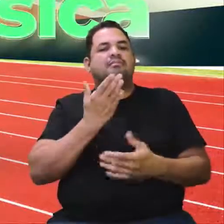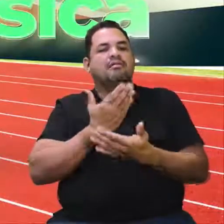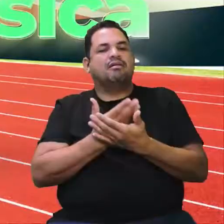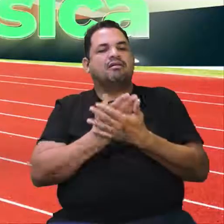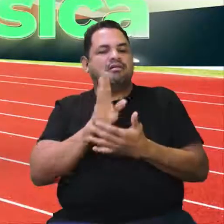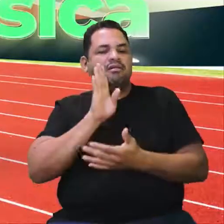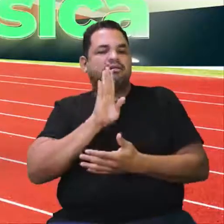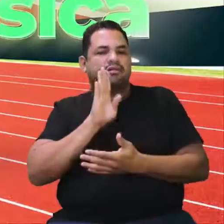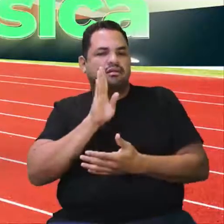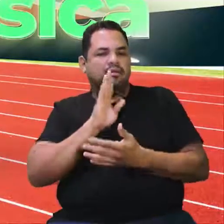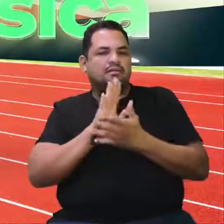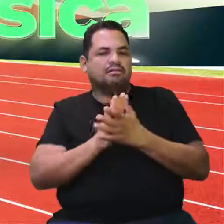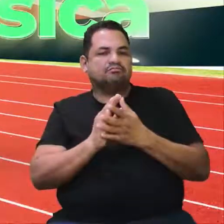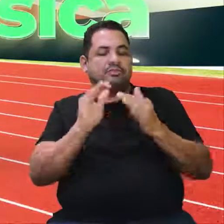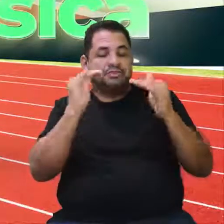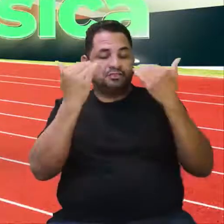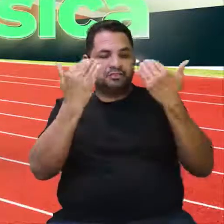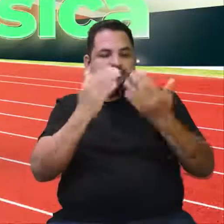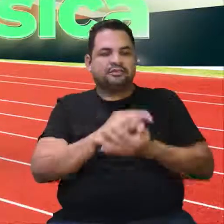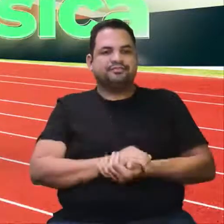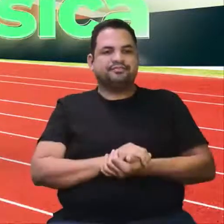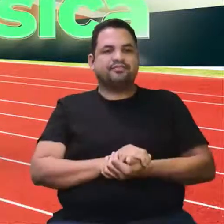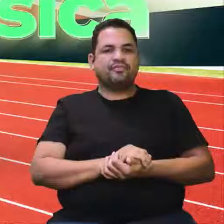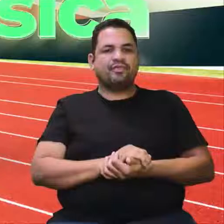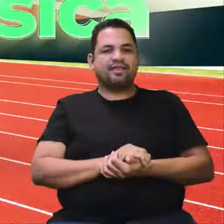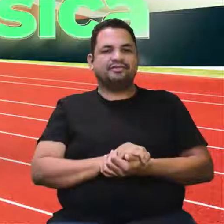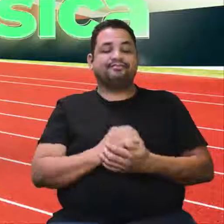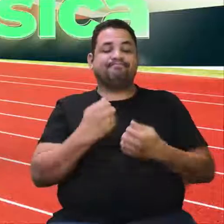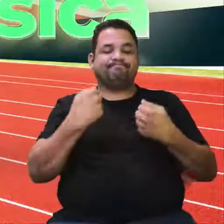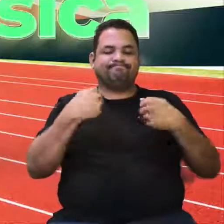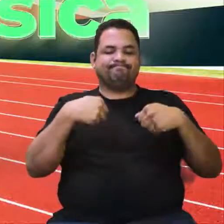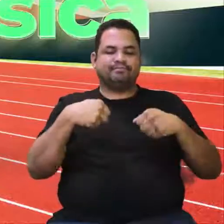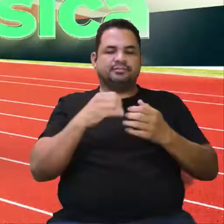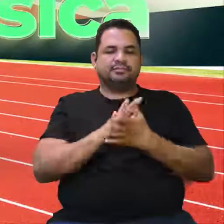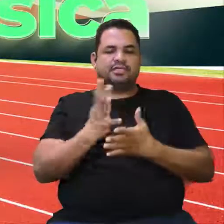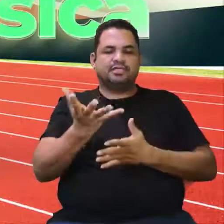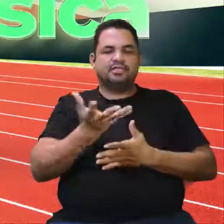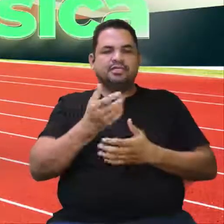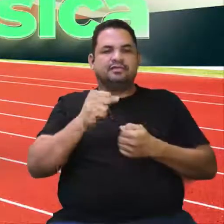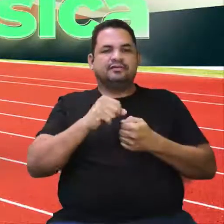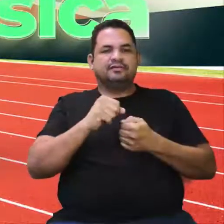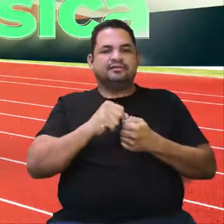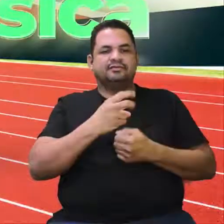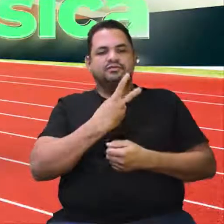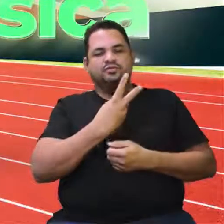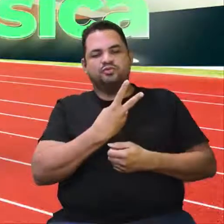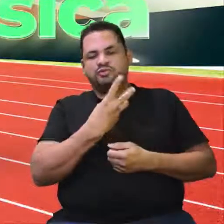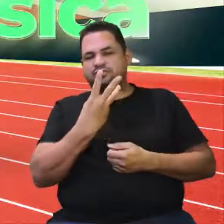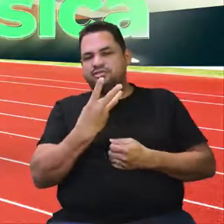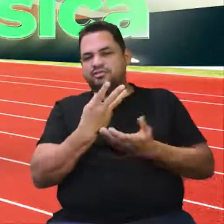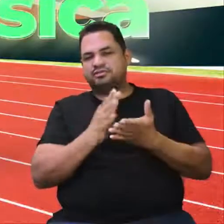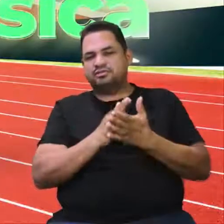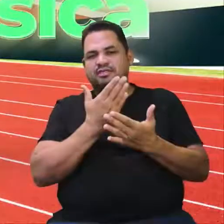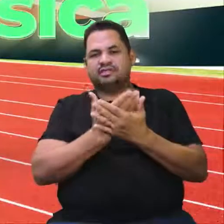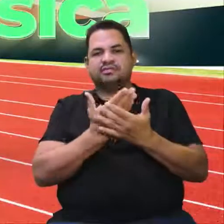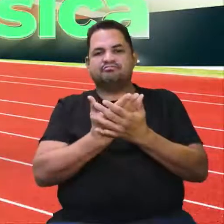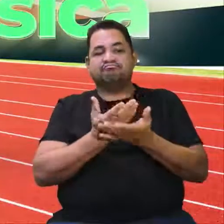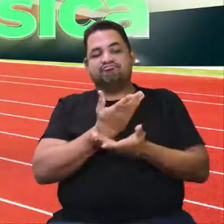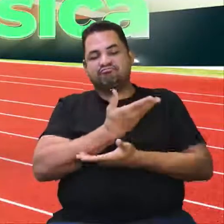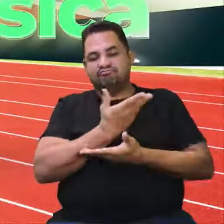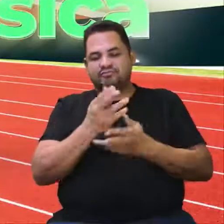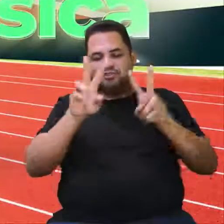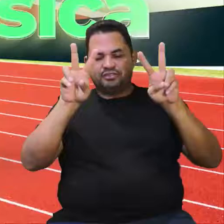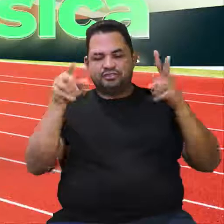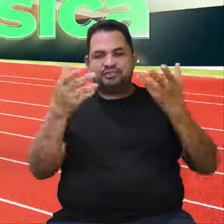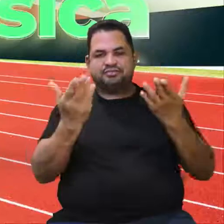então fica ligado com a gente. Eu acho que eles vão... É possível de quererem fazer até 2, 3 aulas com essa temática, prof?